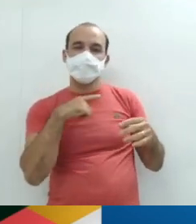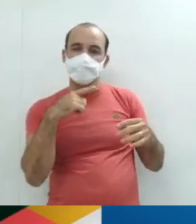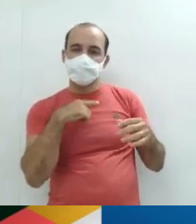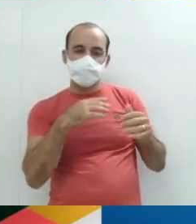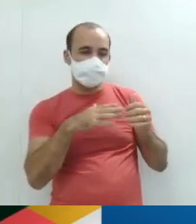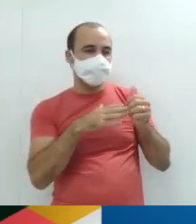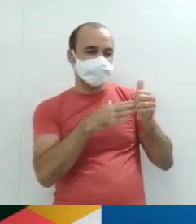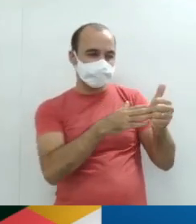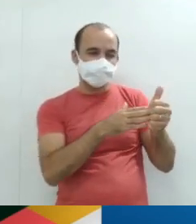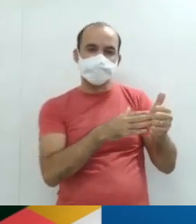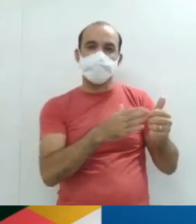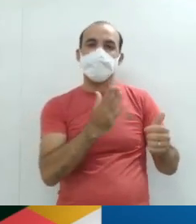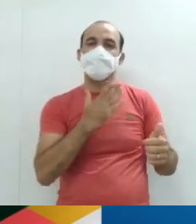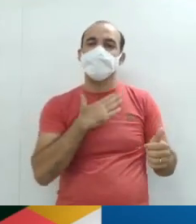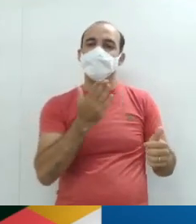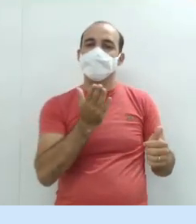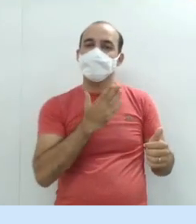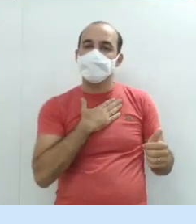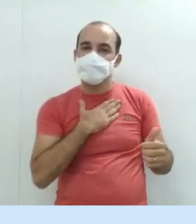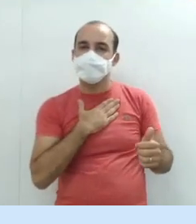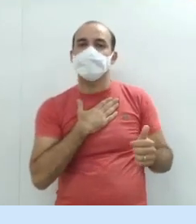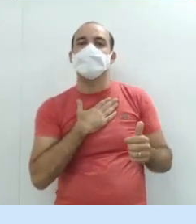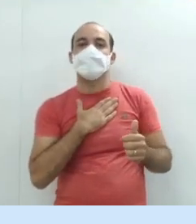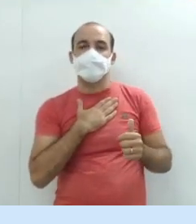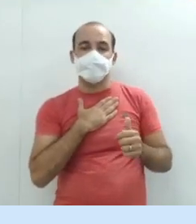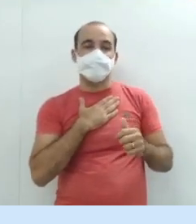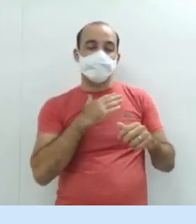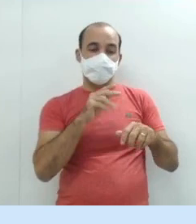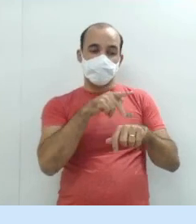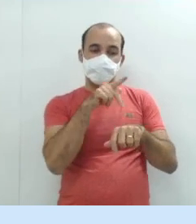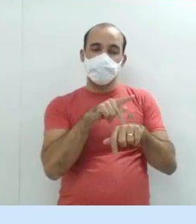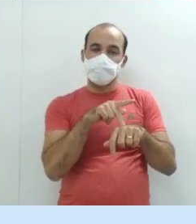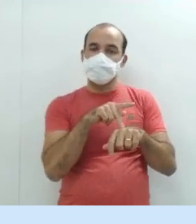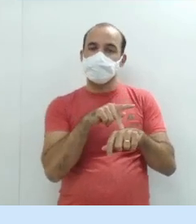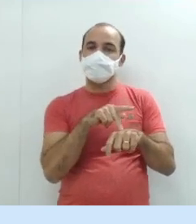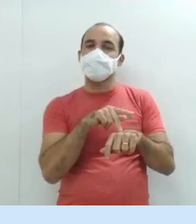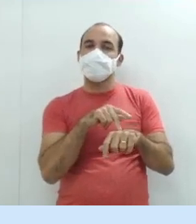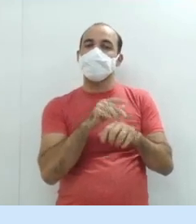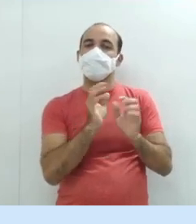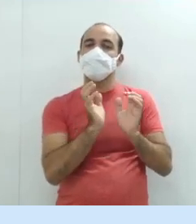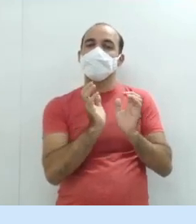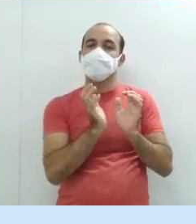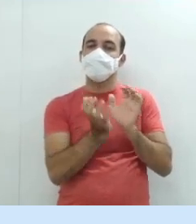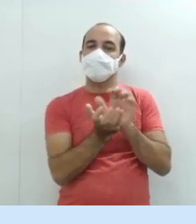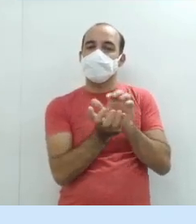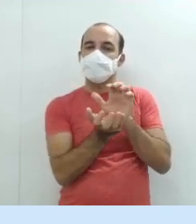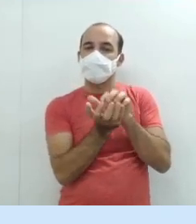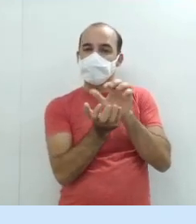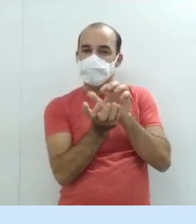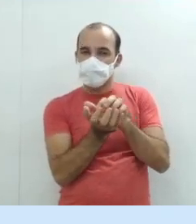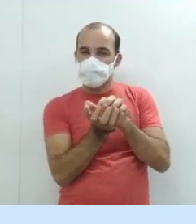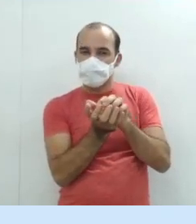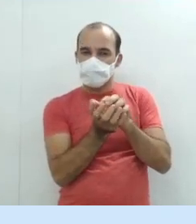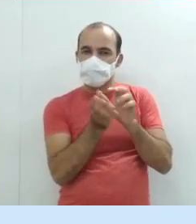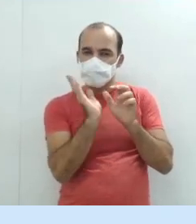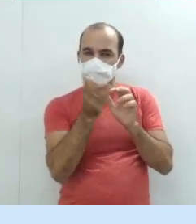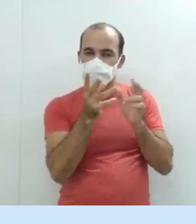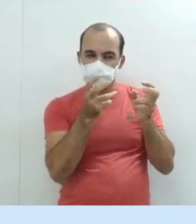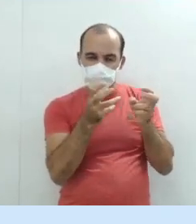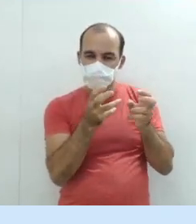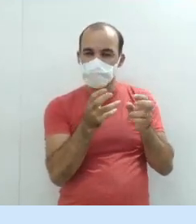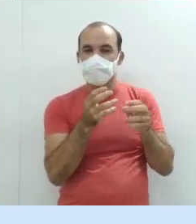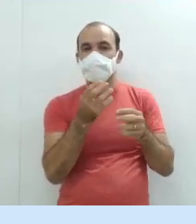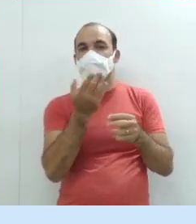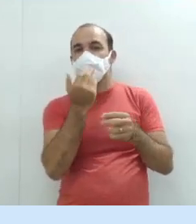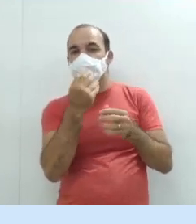sobre a cultura do nosso país, Pernambuco? Aquele feijão, né? Aquela forma de preparar. Eu morei alguns